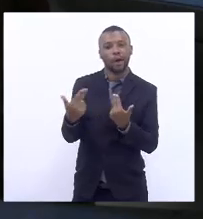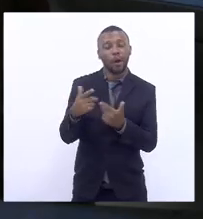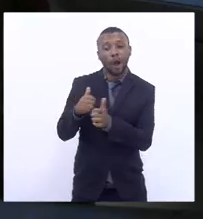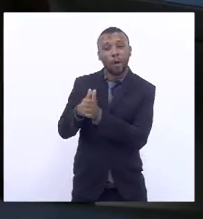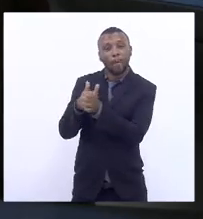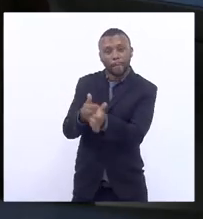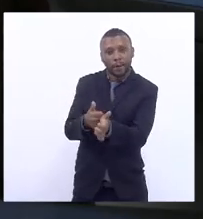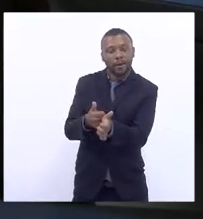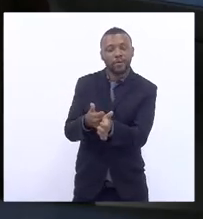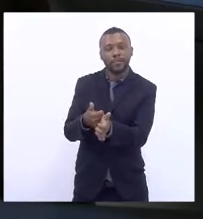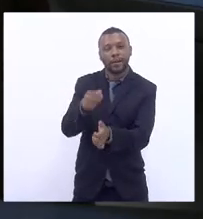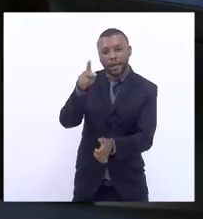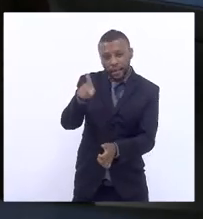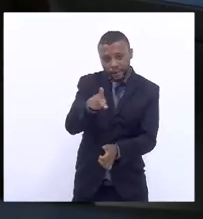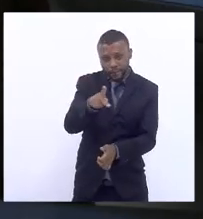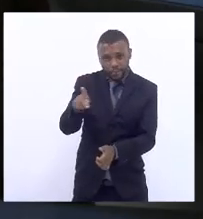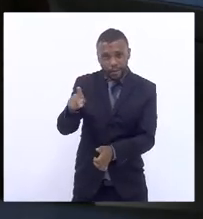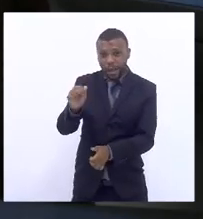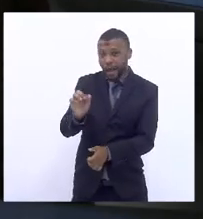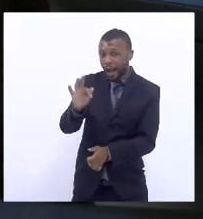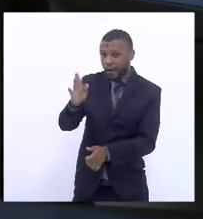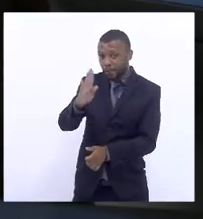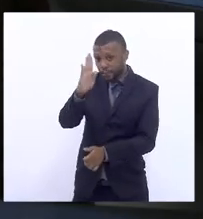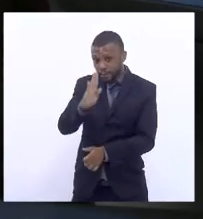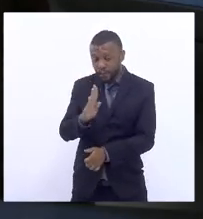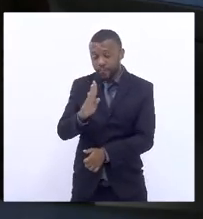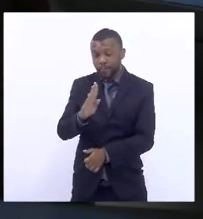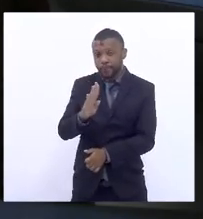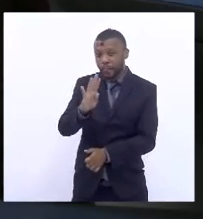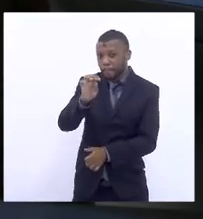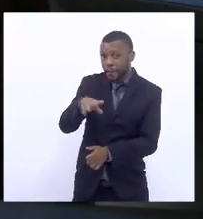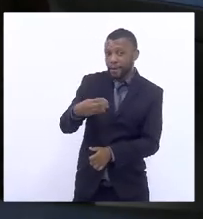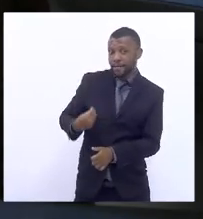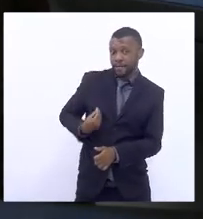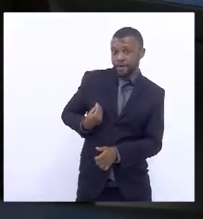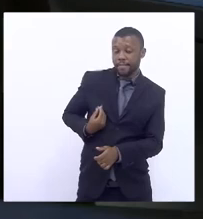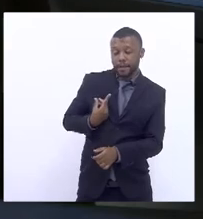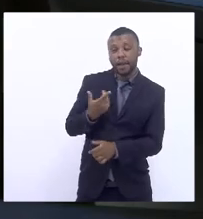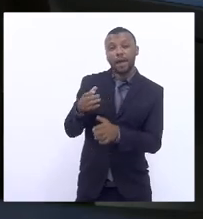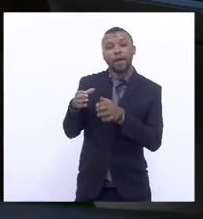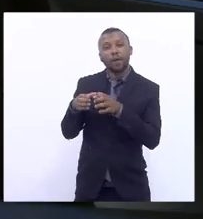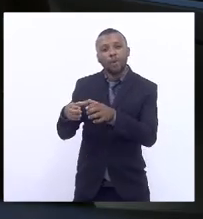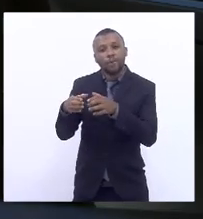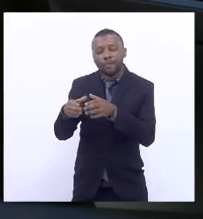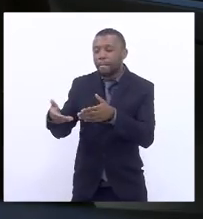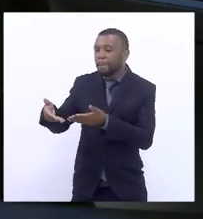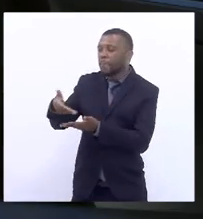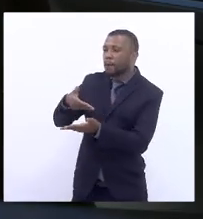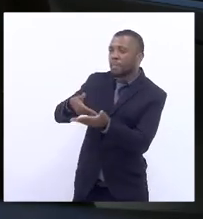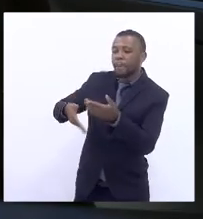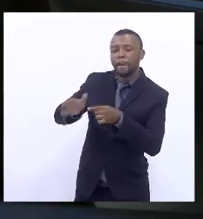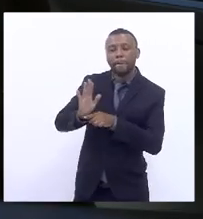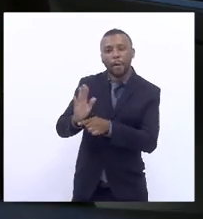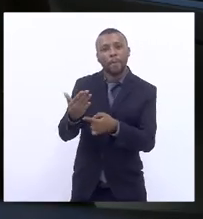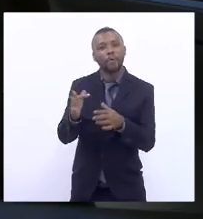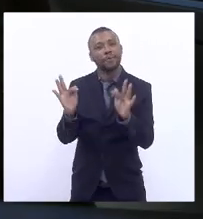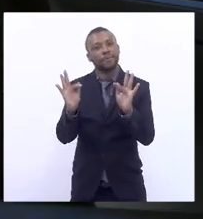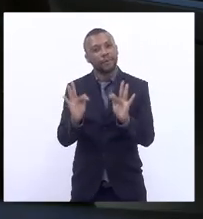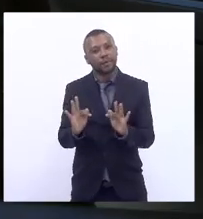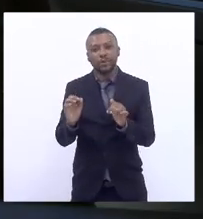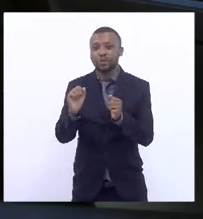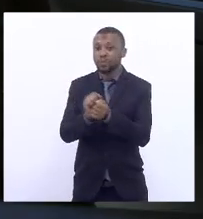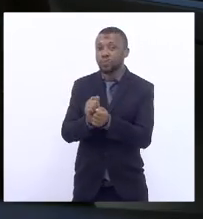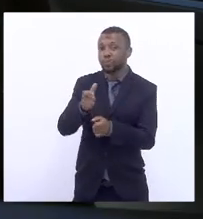esta pastoral. Bem viver e bem conviver. A educação é para isso. É para ser feliz como